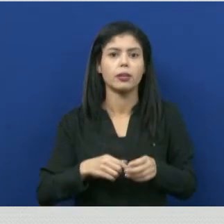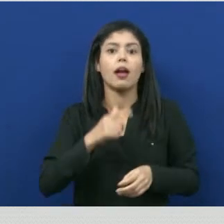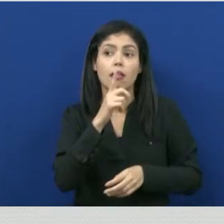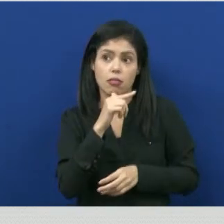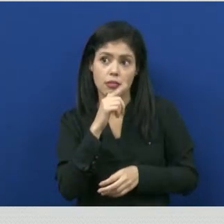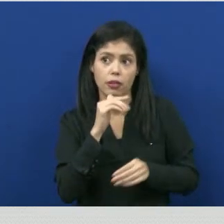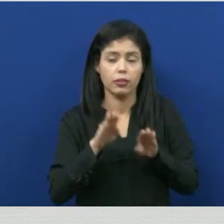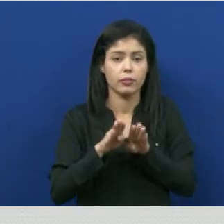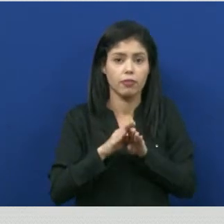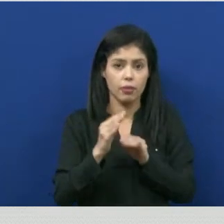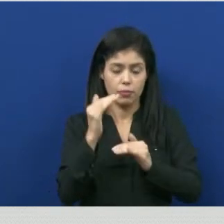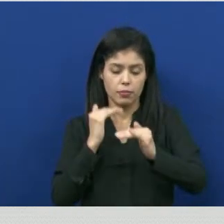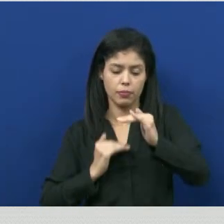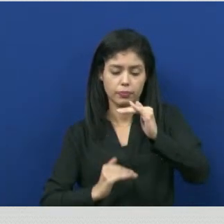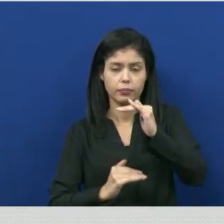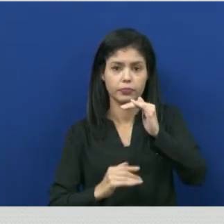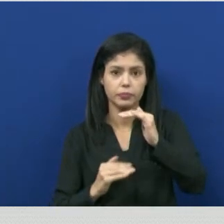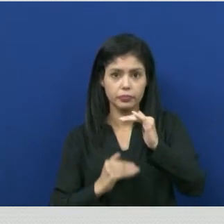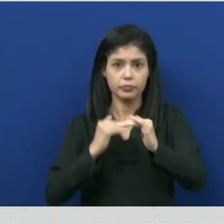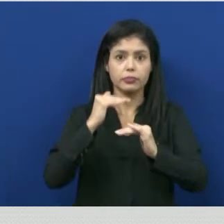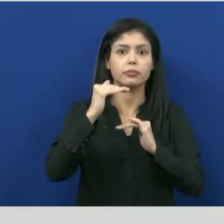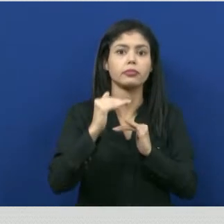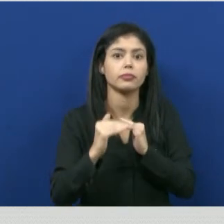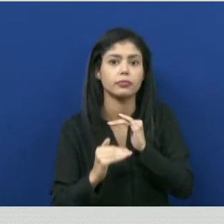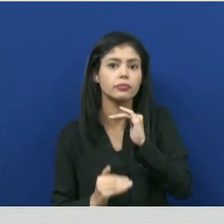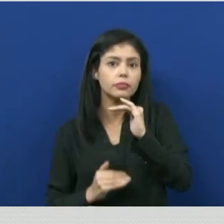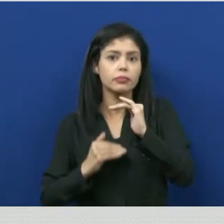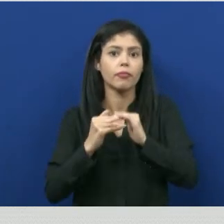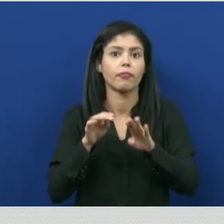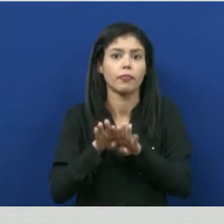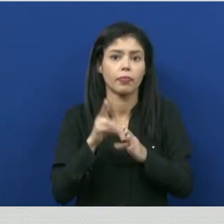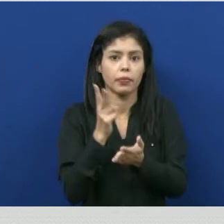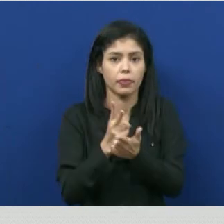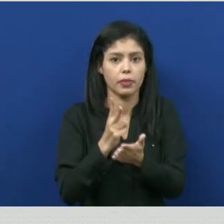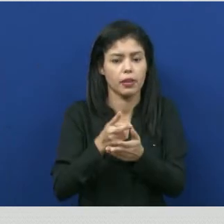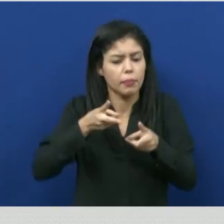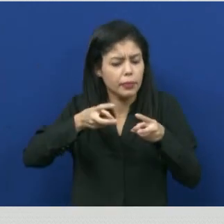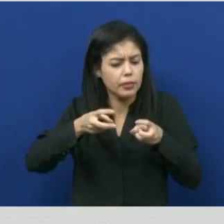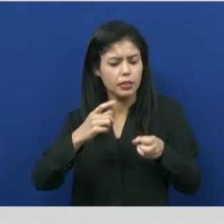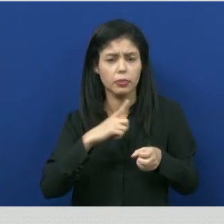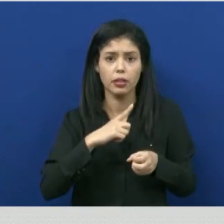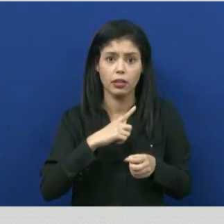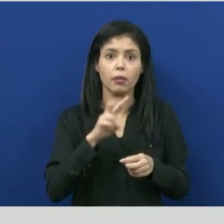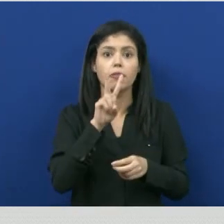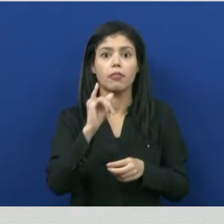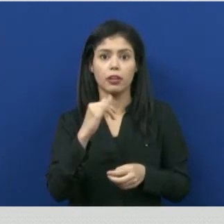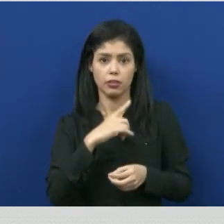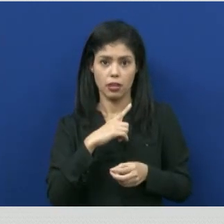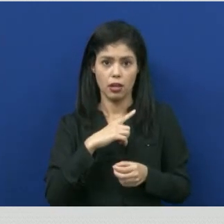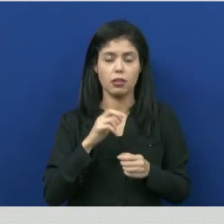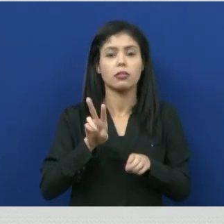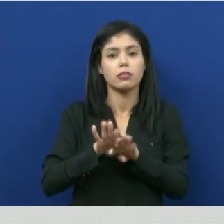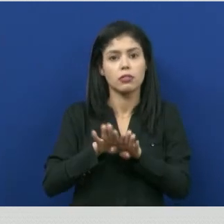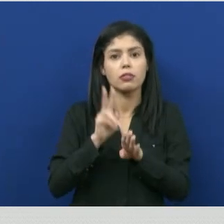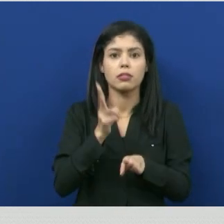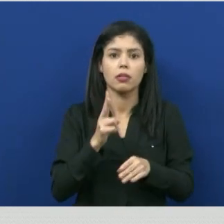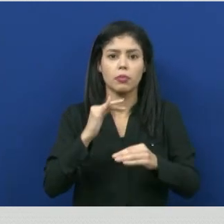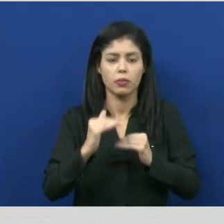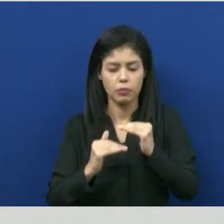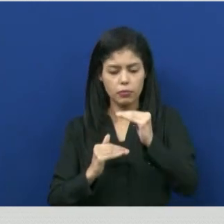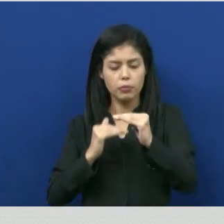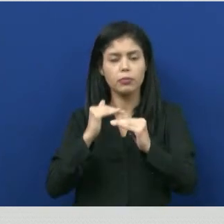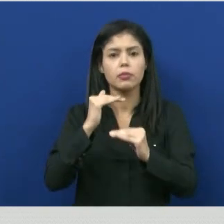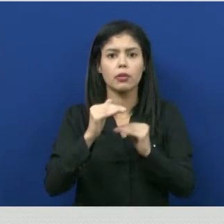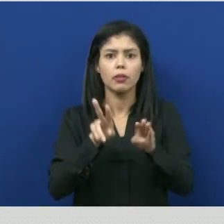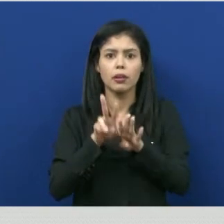líquida, por sua vez, vai vir para baixo, também ser aquecida. Nota novamente que vai ser estabelecido o ciclo. Por isso